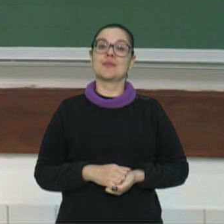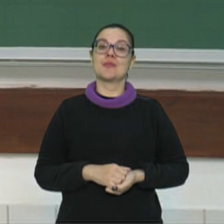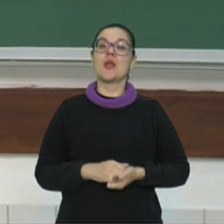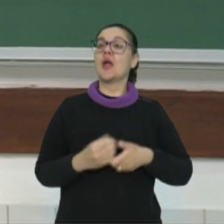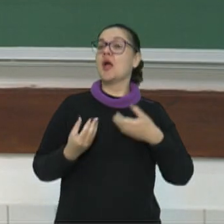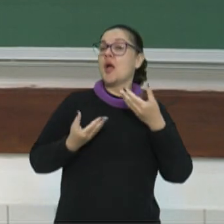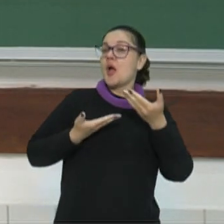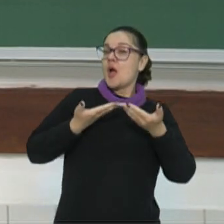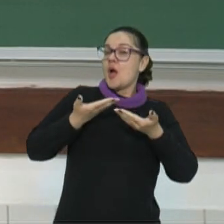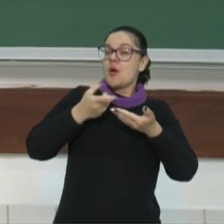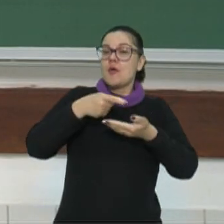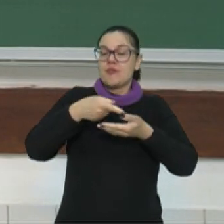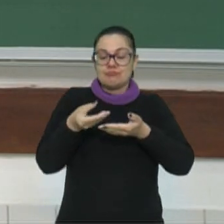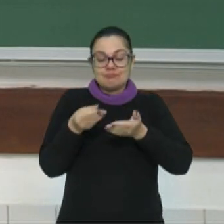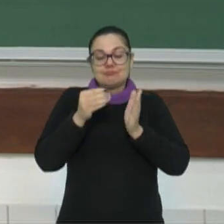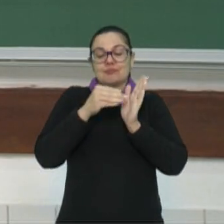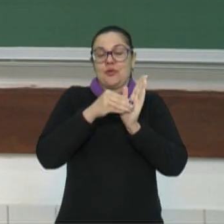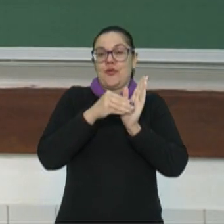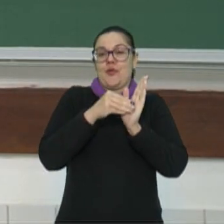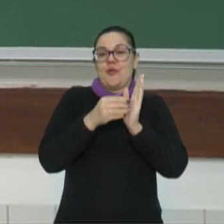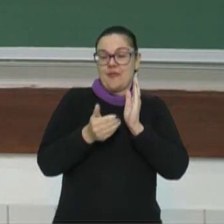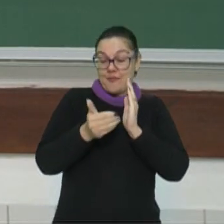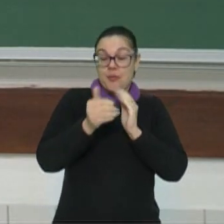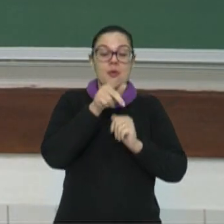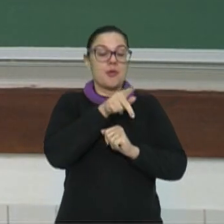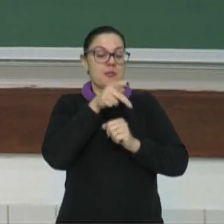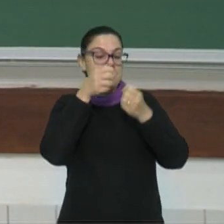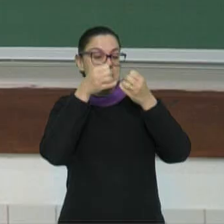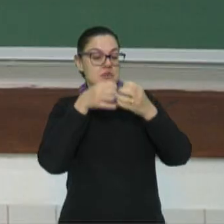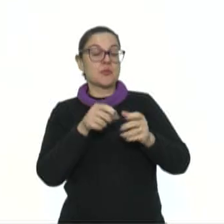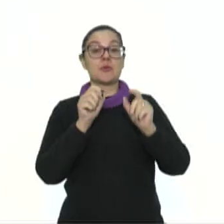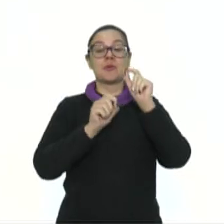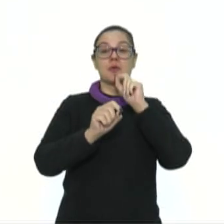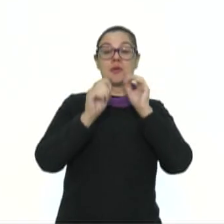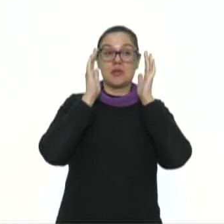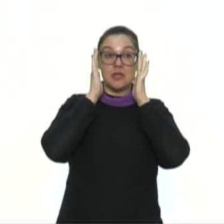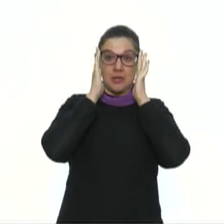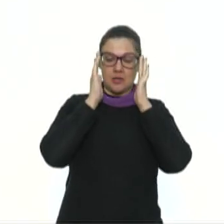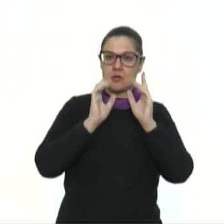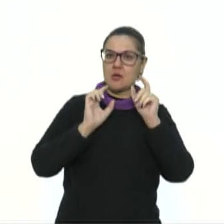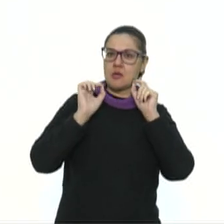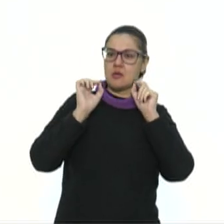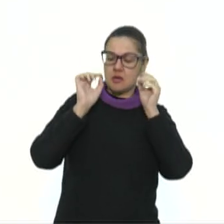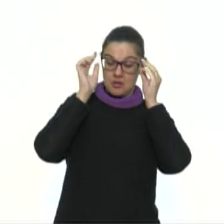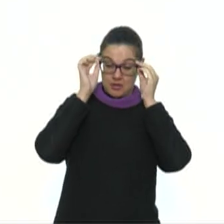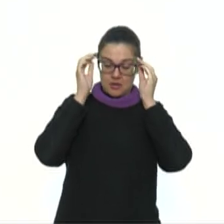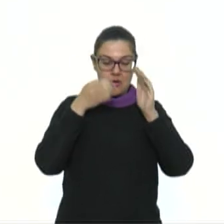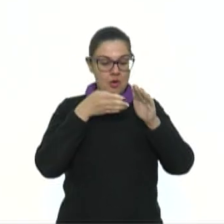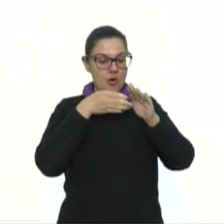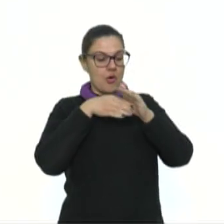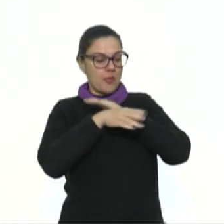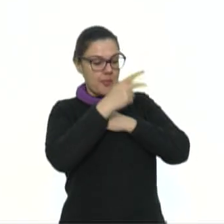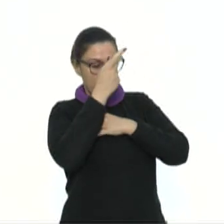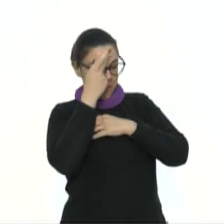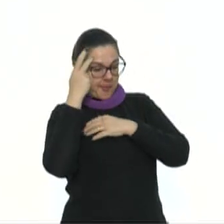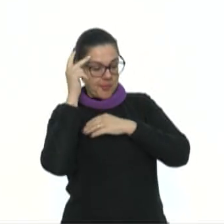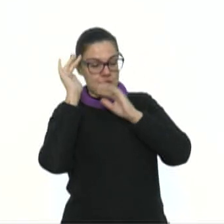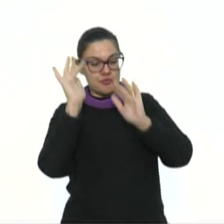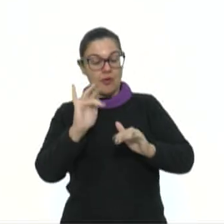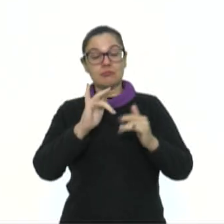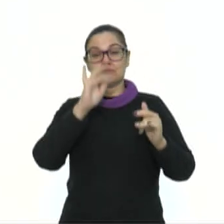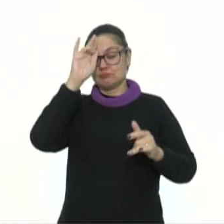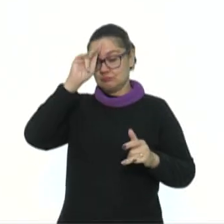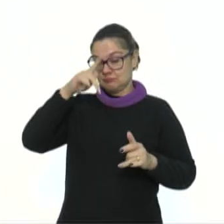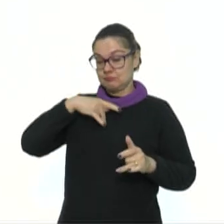Como que você colocou aí? Vamos lá? A professora colocou aqui um gabaritinho. Que o comportamento vitimista, esse é o